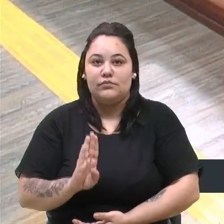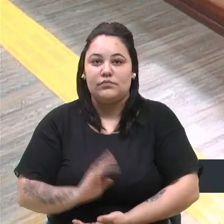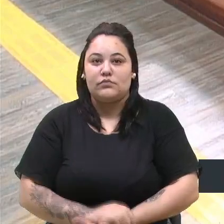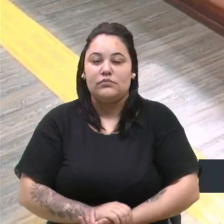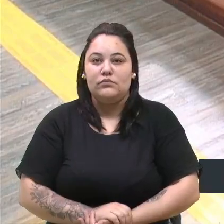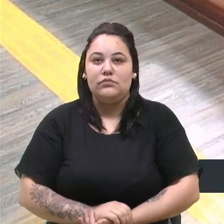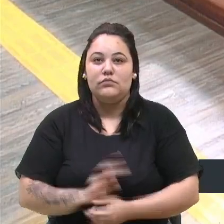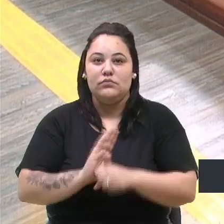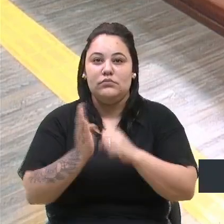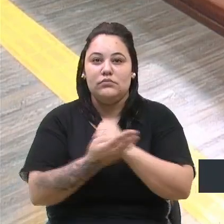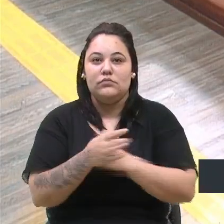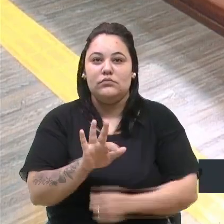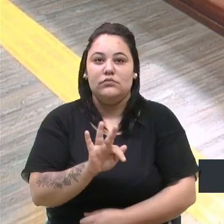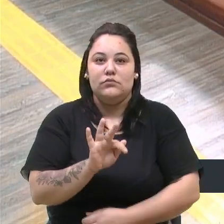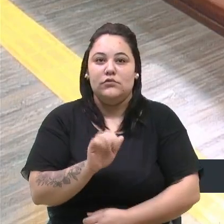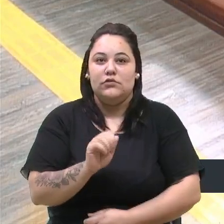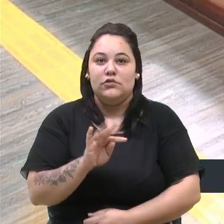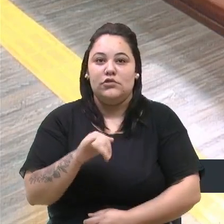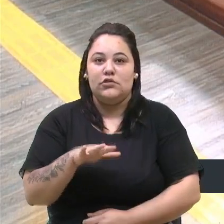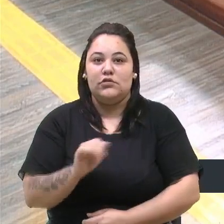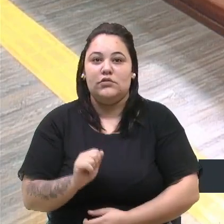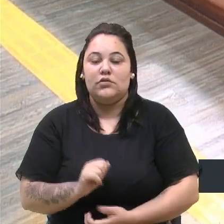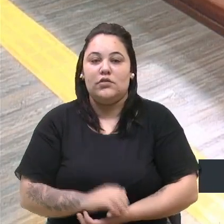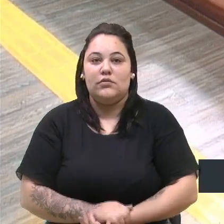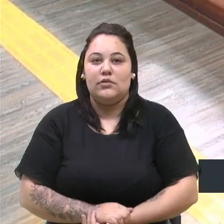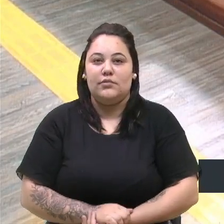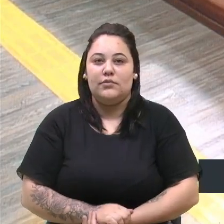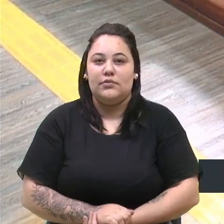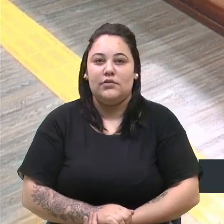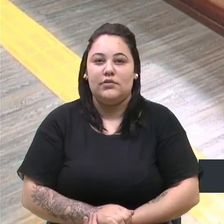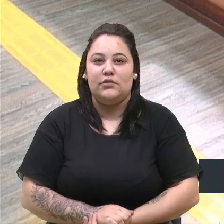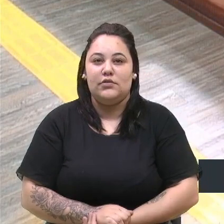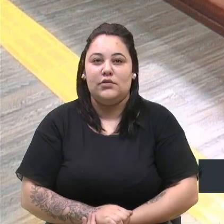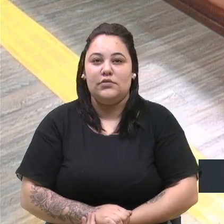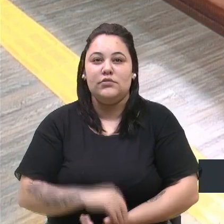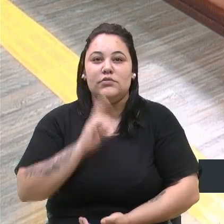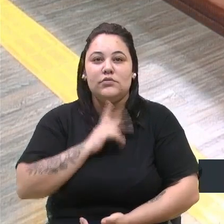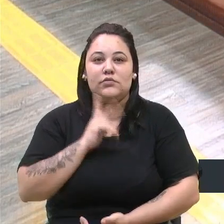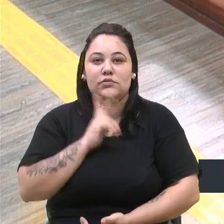do bairro Fátima, Renato Oliveira.